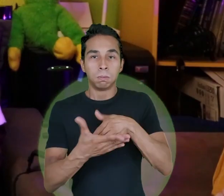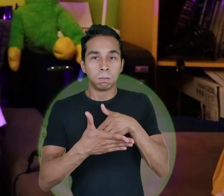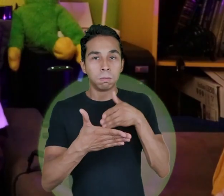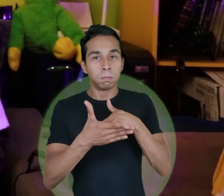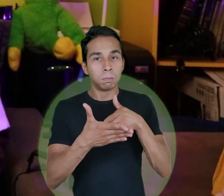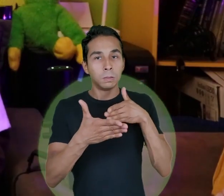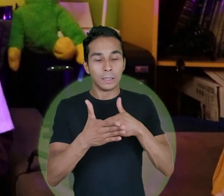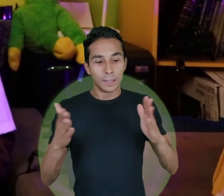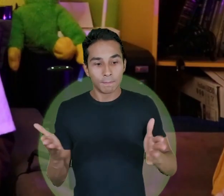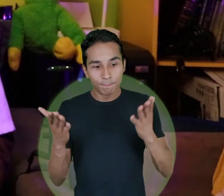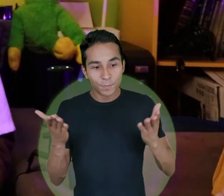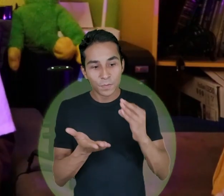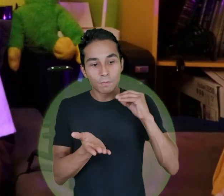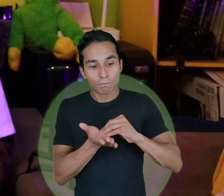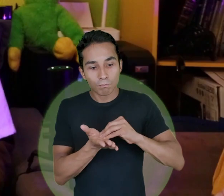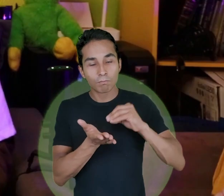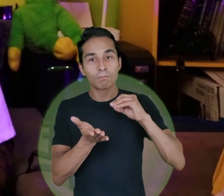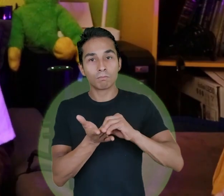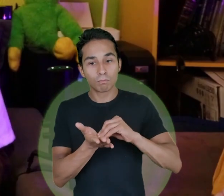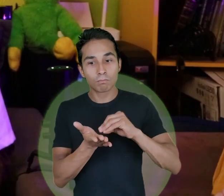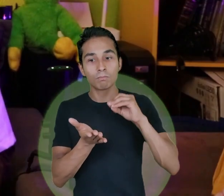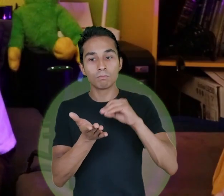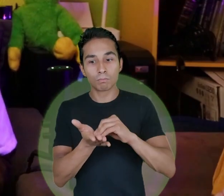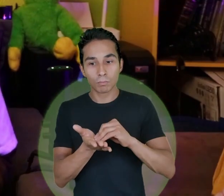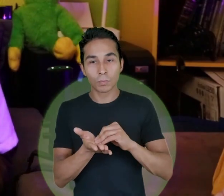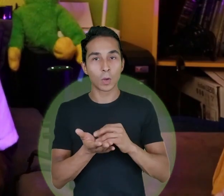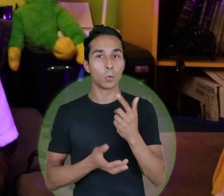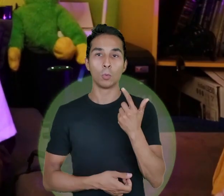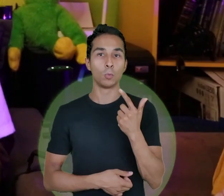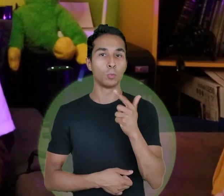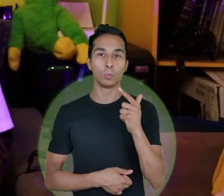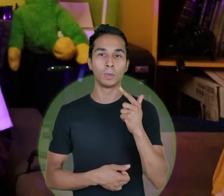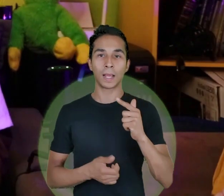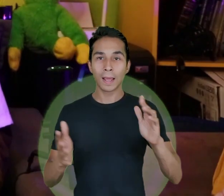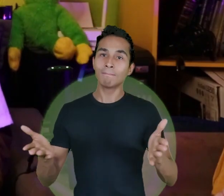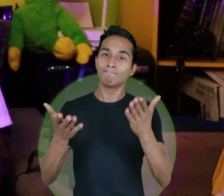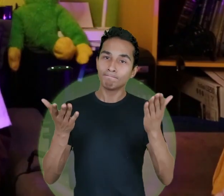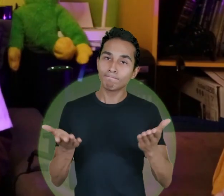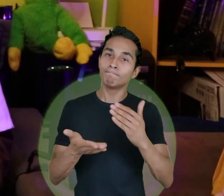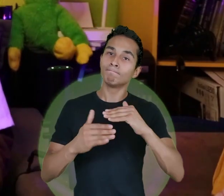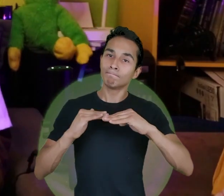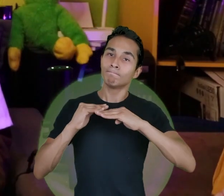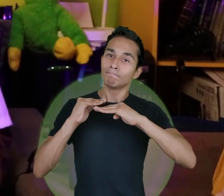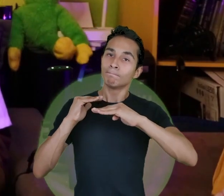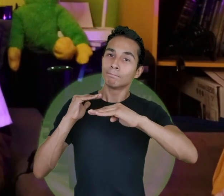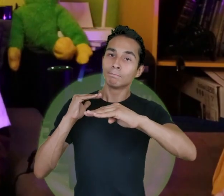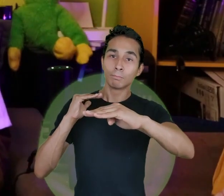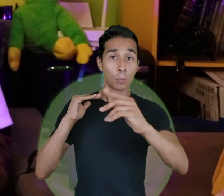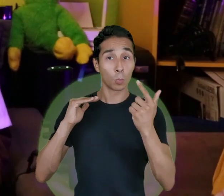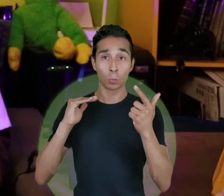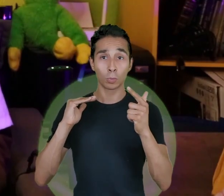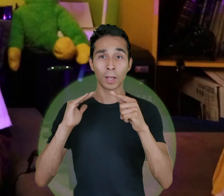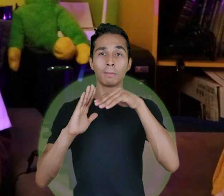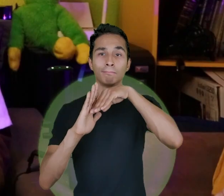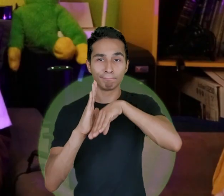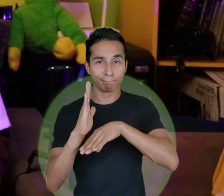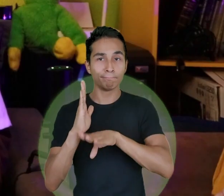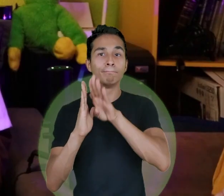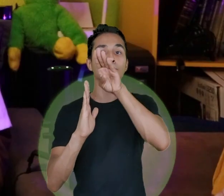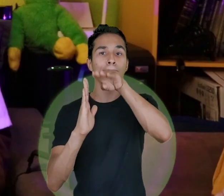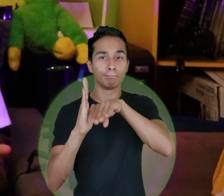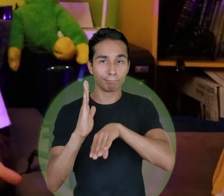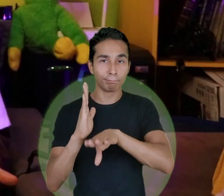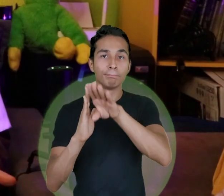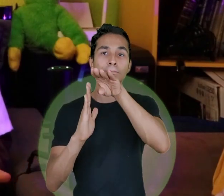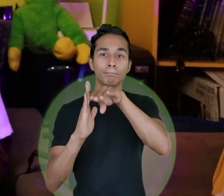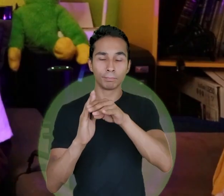de incentivo. Não são incentivos constantes, a gente não vê, né, muitas vezes grupos periféricos sempre estando aí em evidência, sempre recebendo